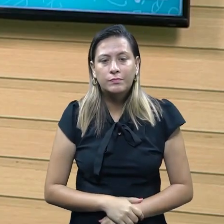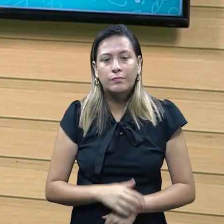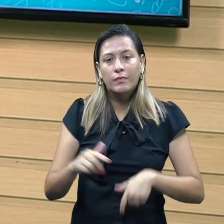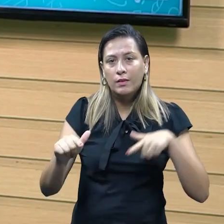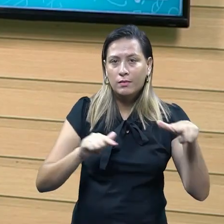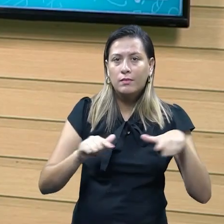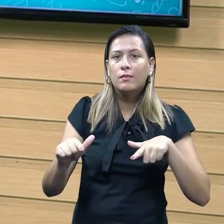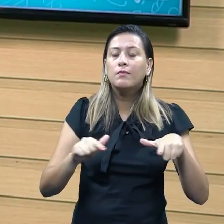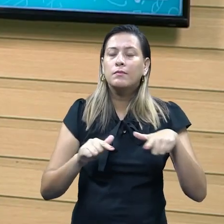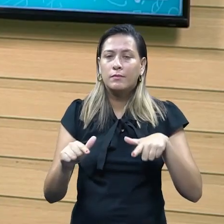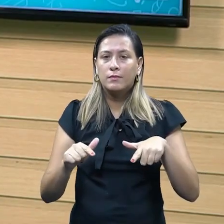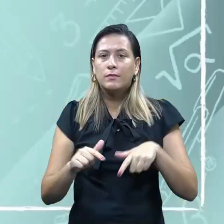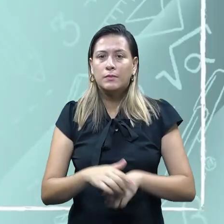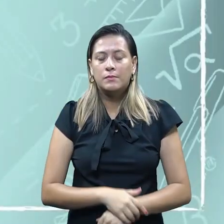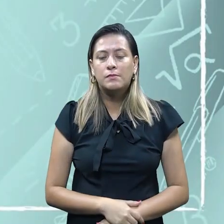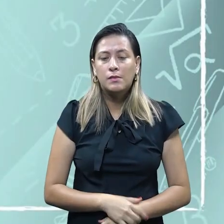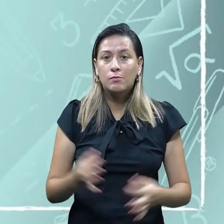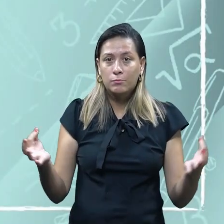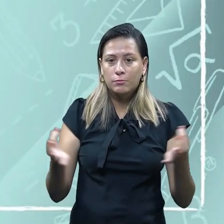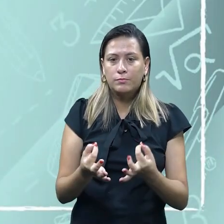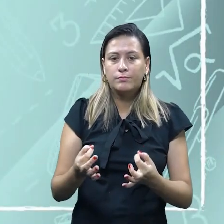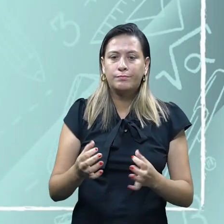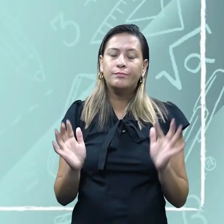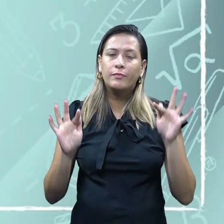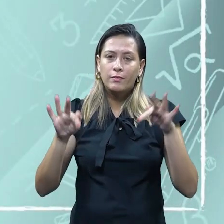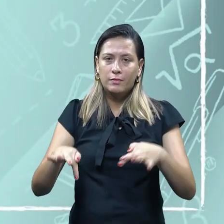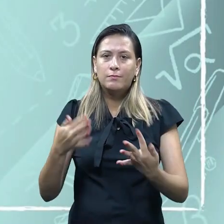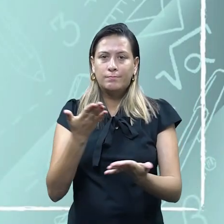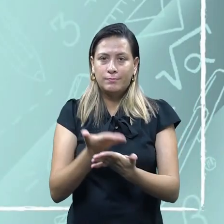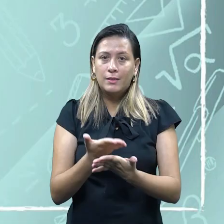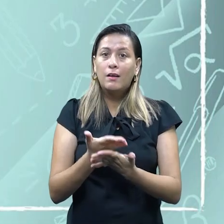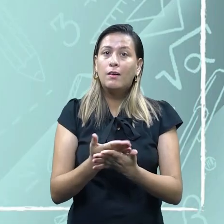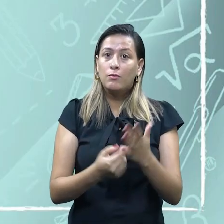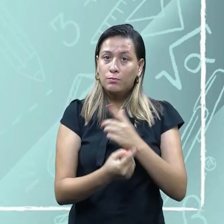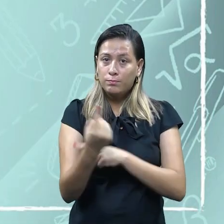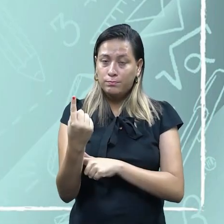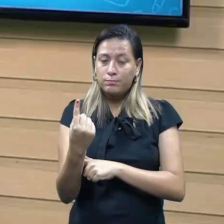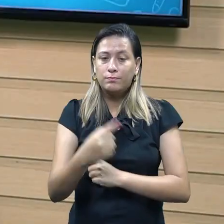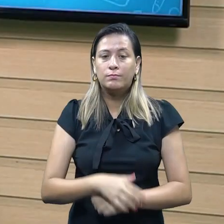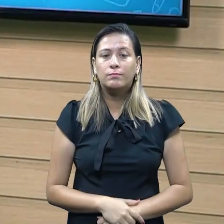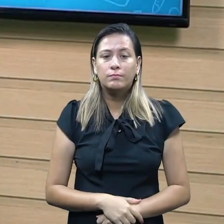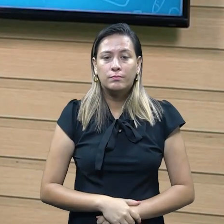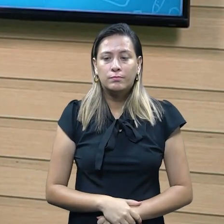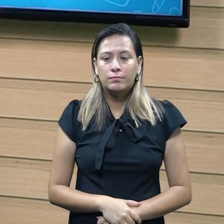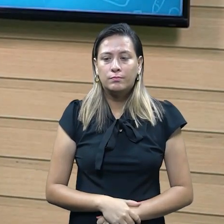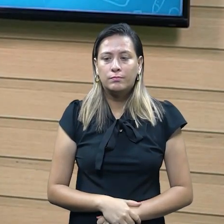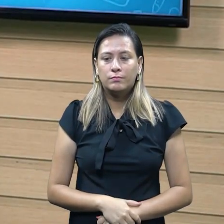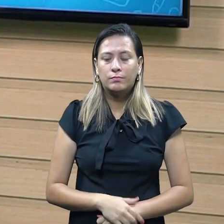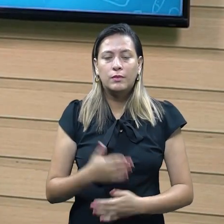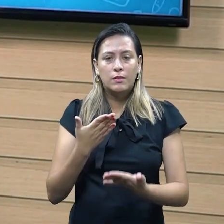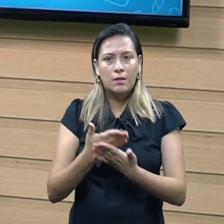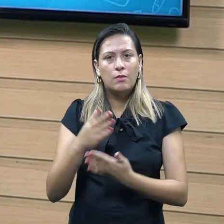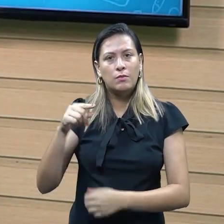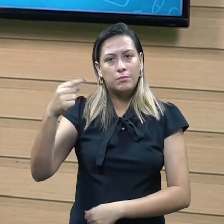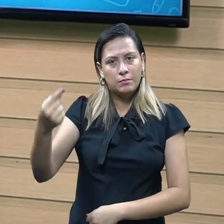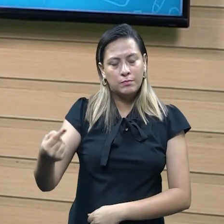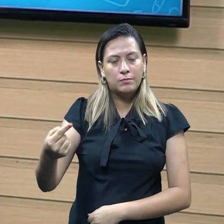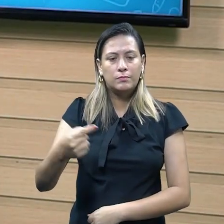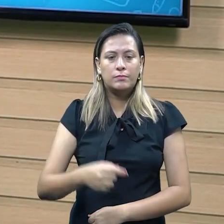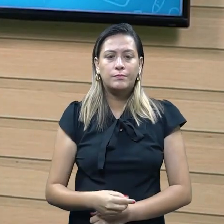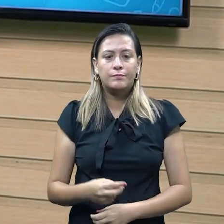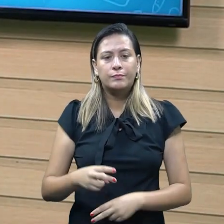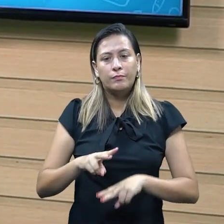forma mais produtiva. Aqui a gente encerra a nossa primeira aula. Veremos outros nas próximas